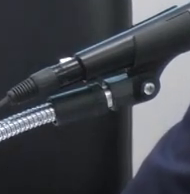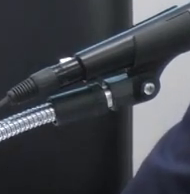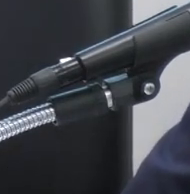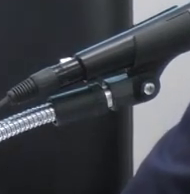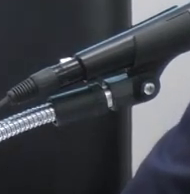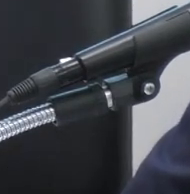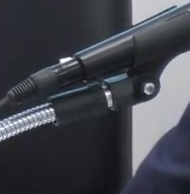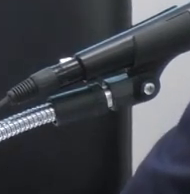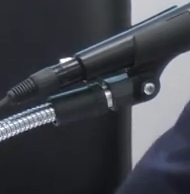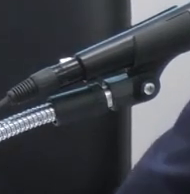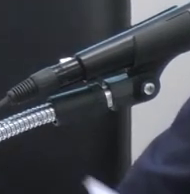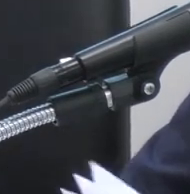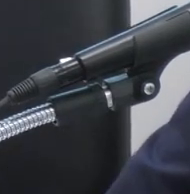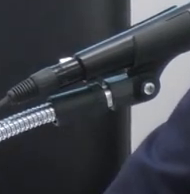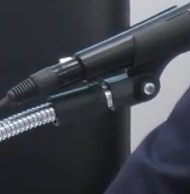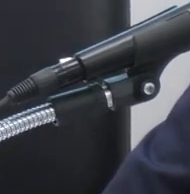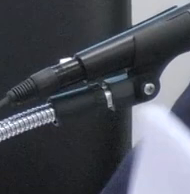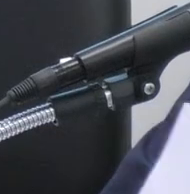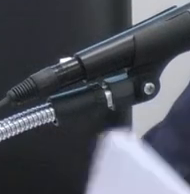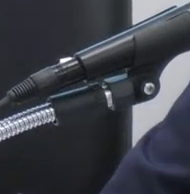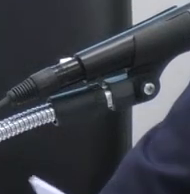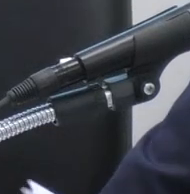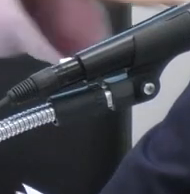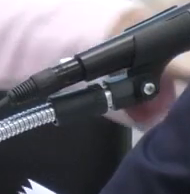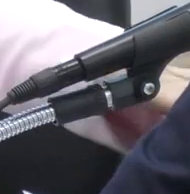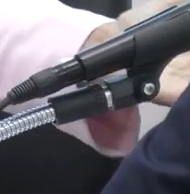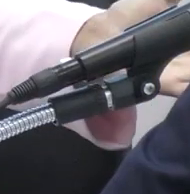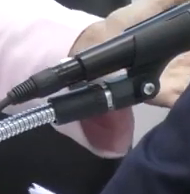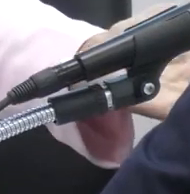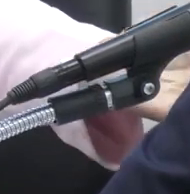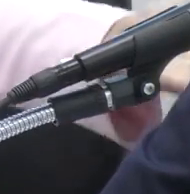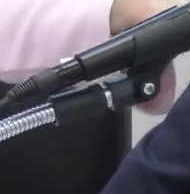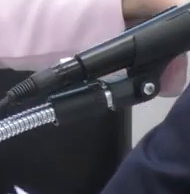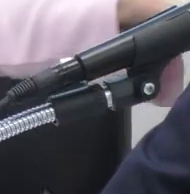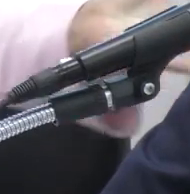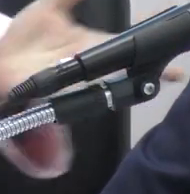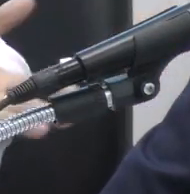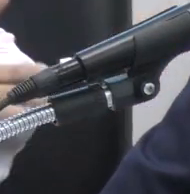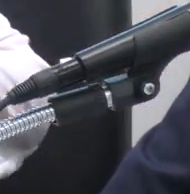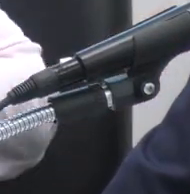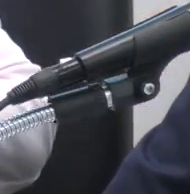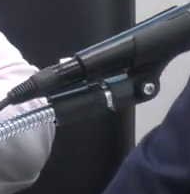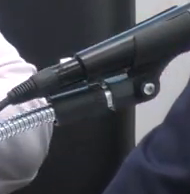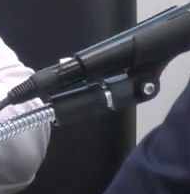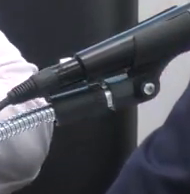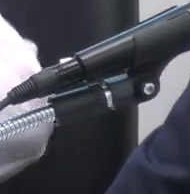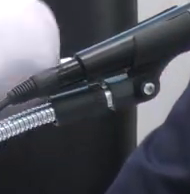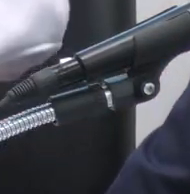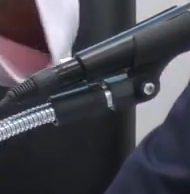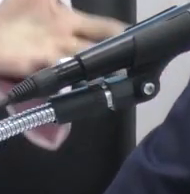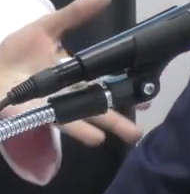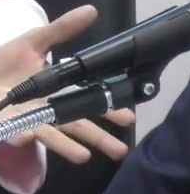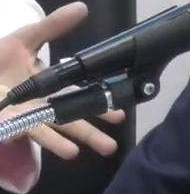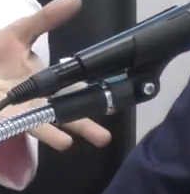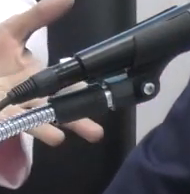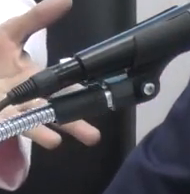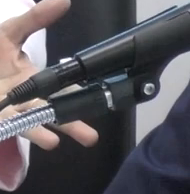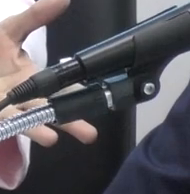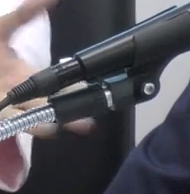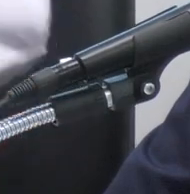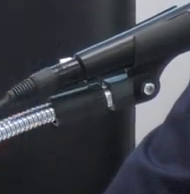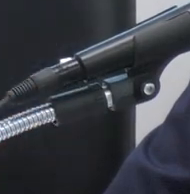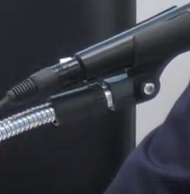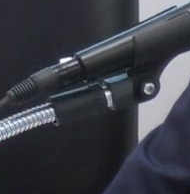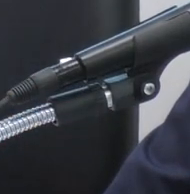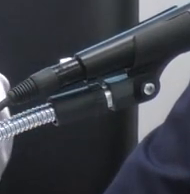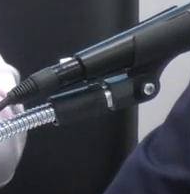colocar no papel do que está acontecendo naquela região lá. Porque é distante de tudo, né? Quem é que vai lá no Porto do Açu? Que é lá em Campos. Quem vai lá?